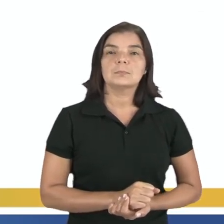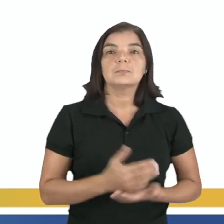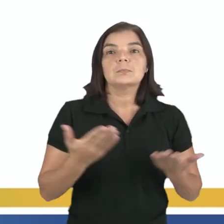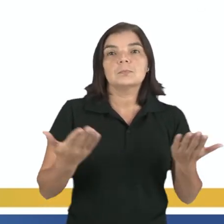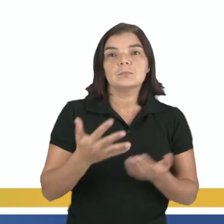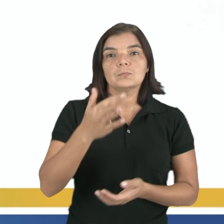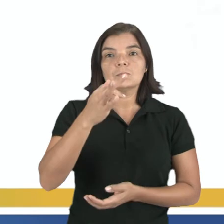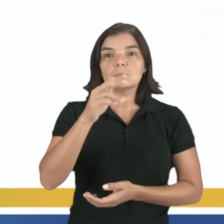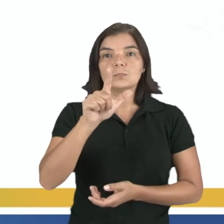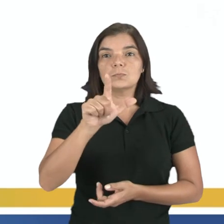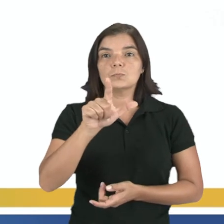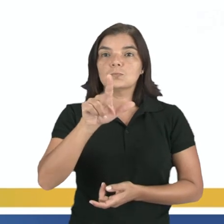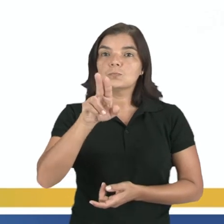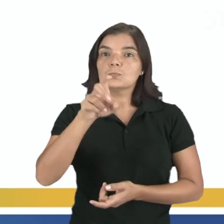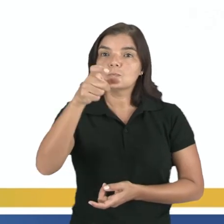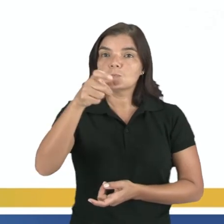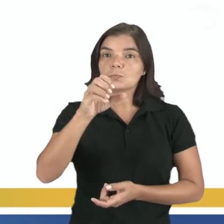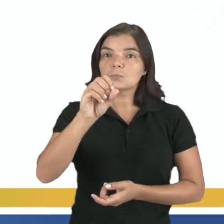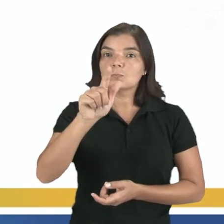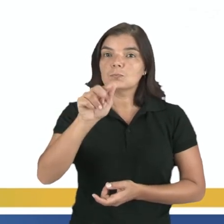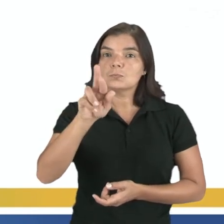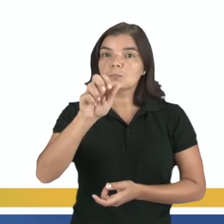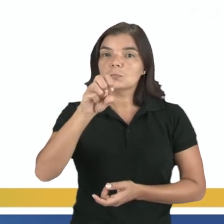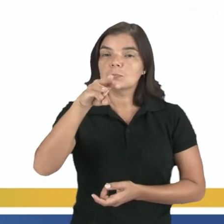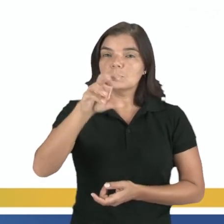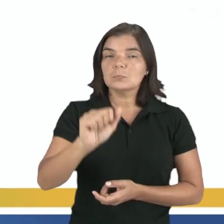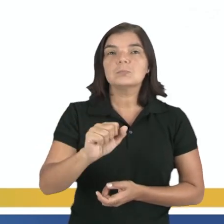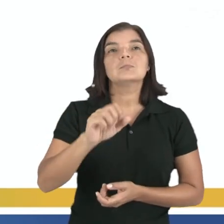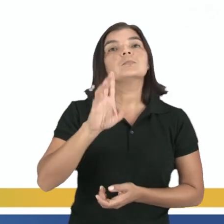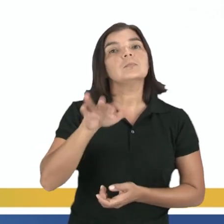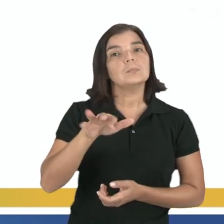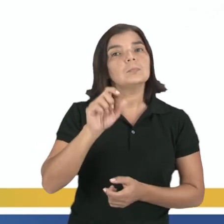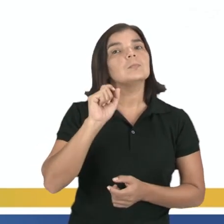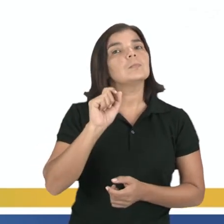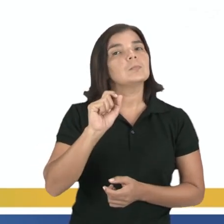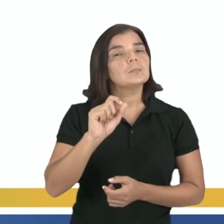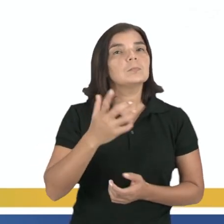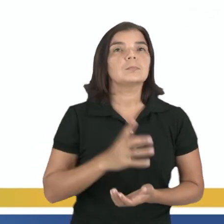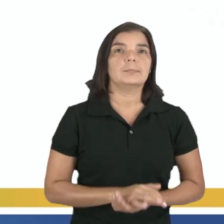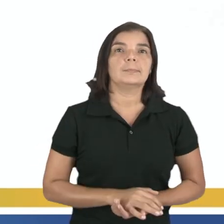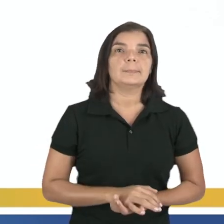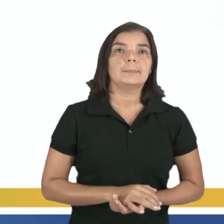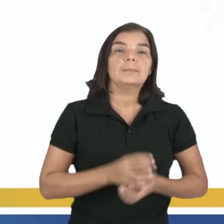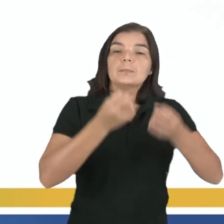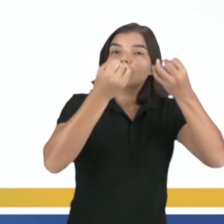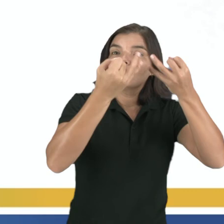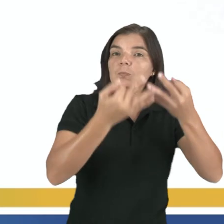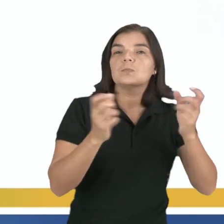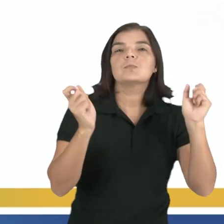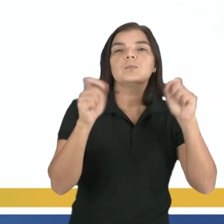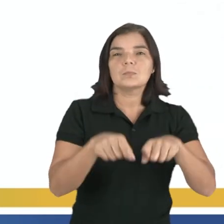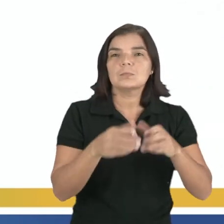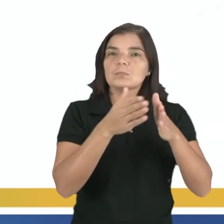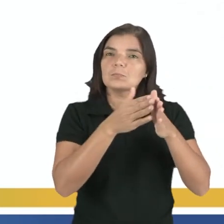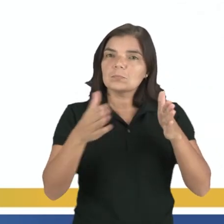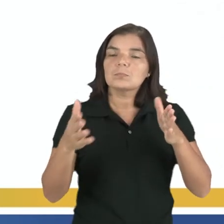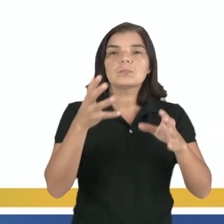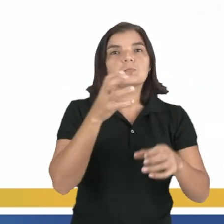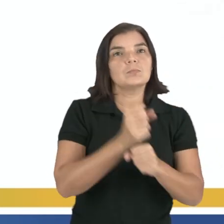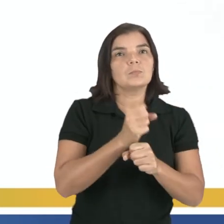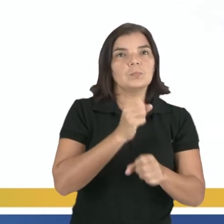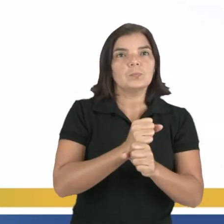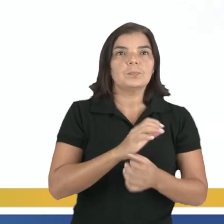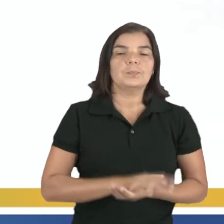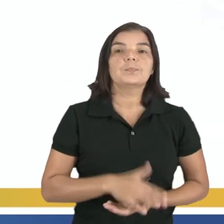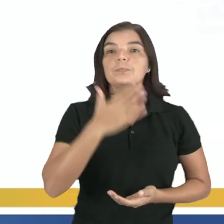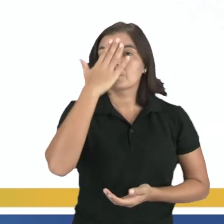Fluxograma aí, ó, só para a gente fechar aí, ó. Fluxograma é um algoritmo aí que codifica para nós como é que a gente poderia proceder com esse cálculo, ó.